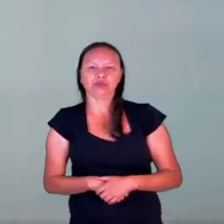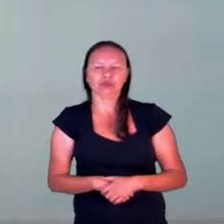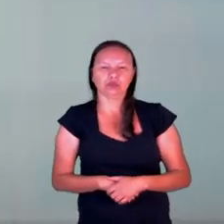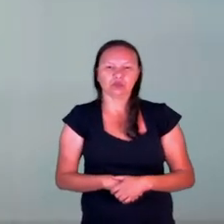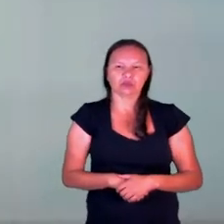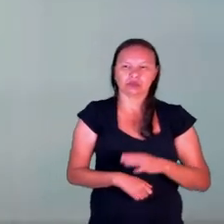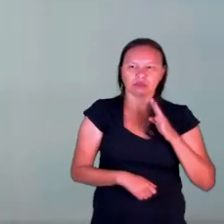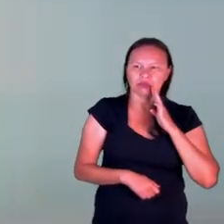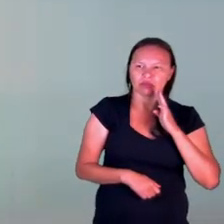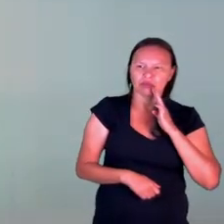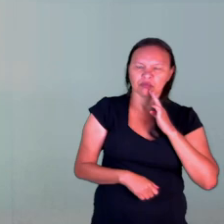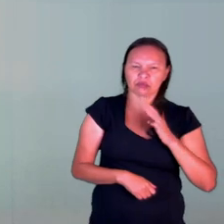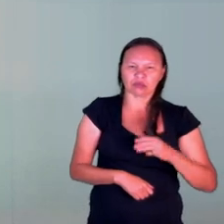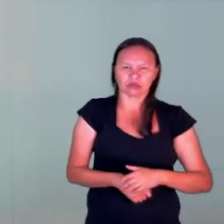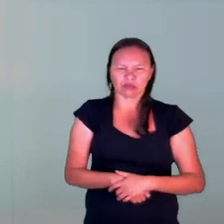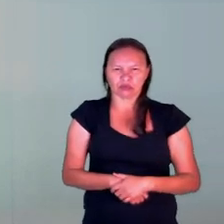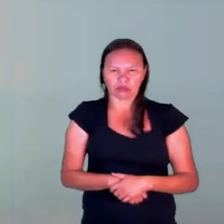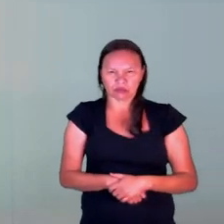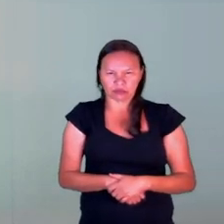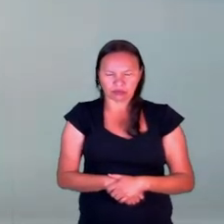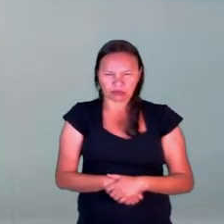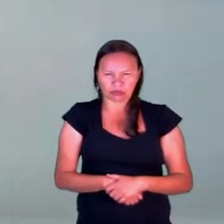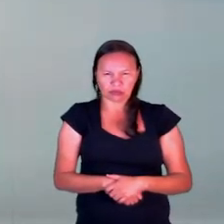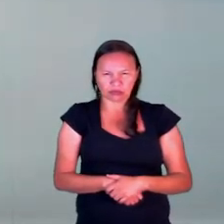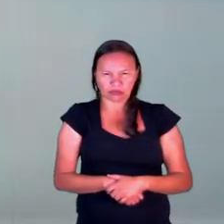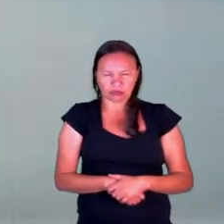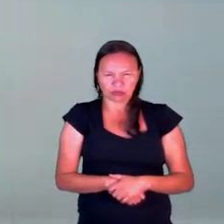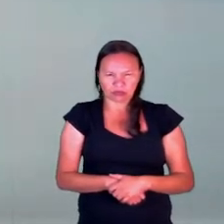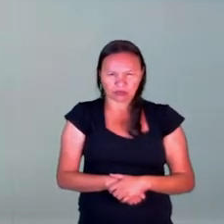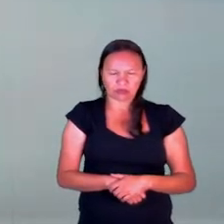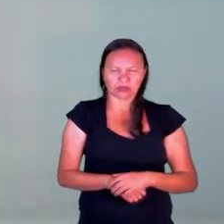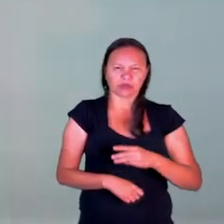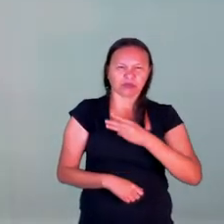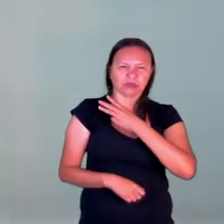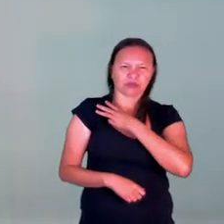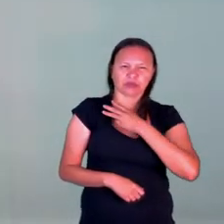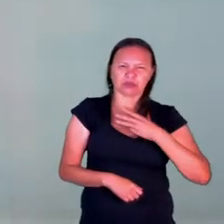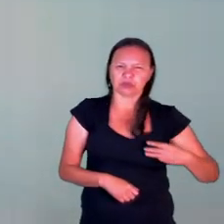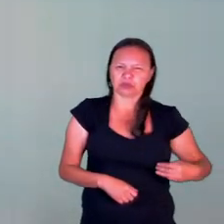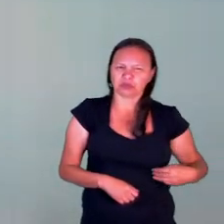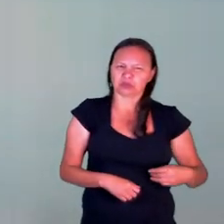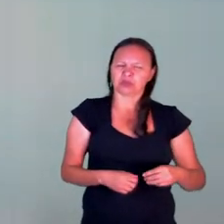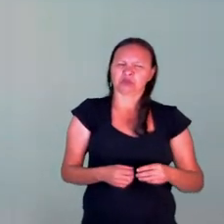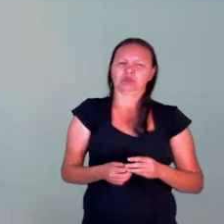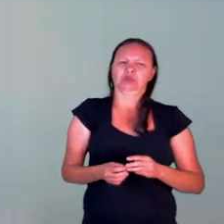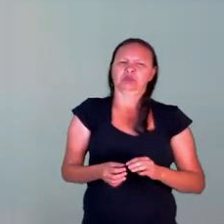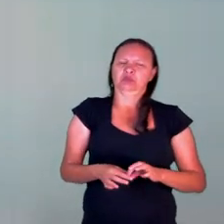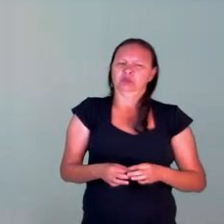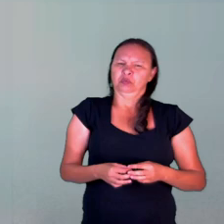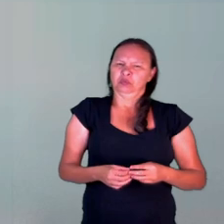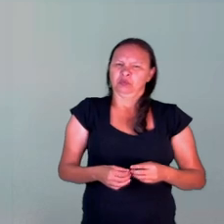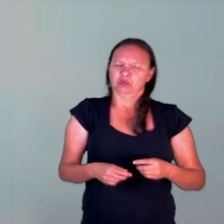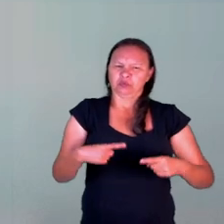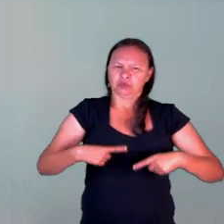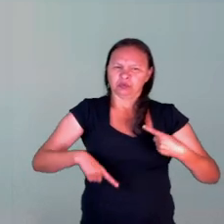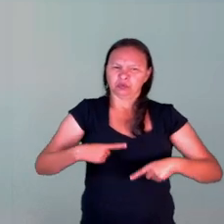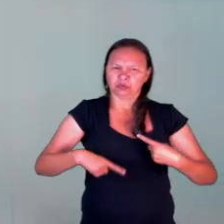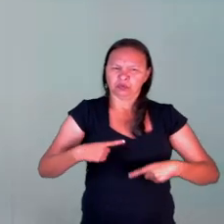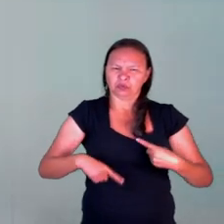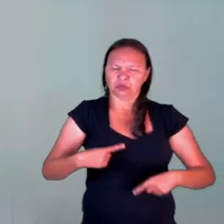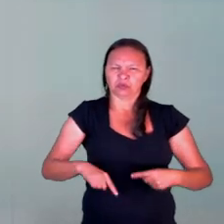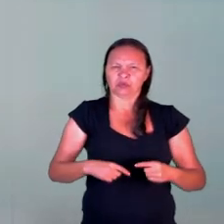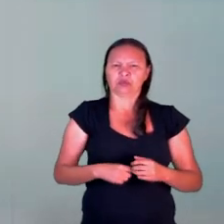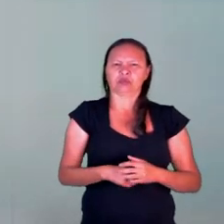eh esse essa questão da da unidade do ministério público né eu também debato muito com isso na Catra